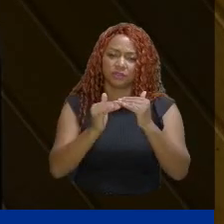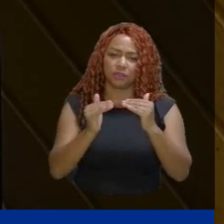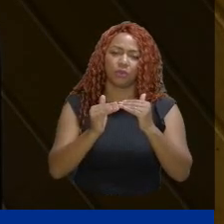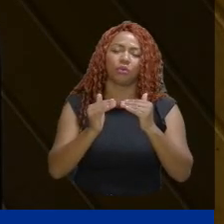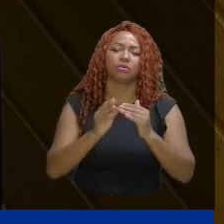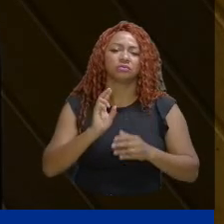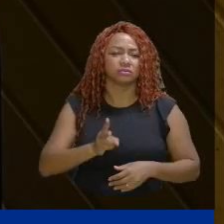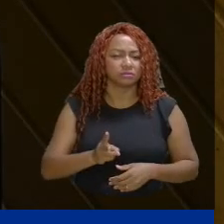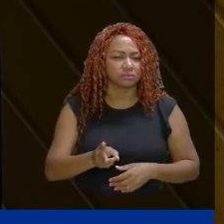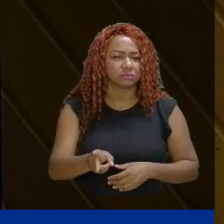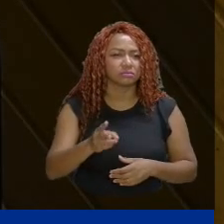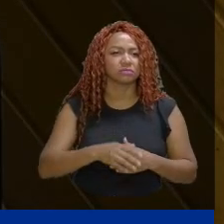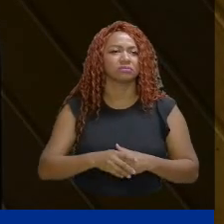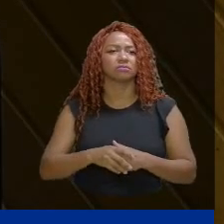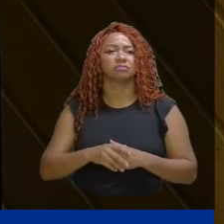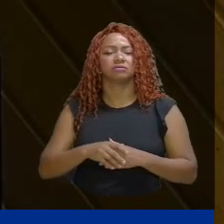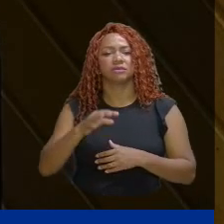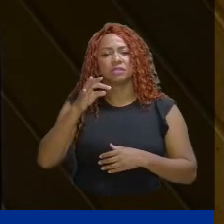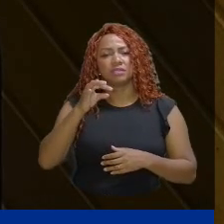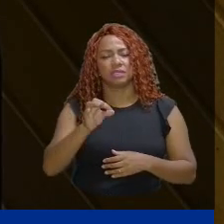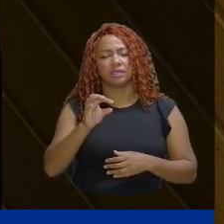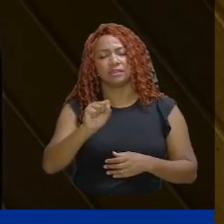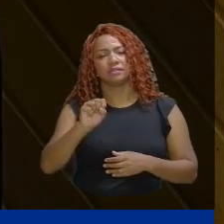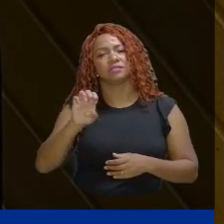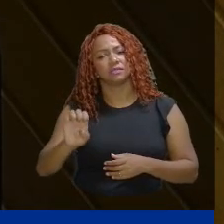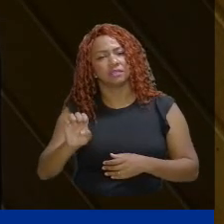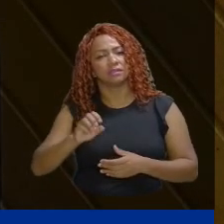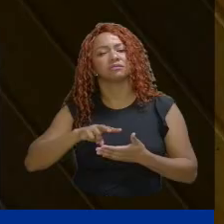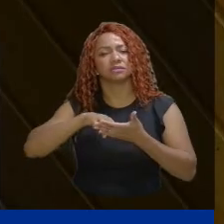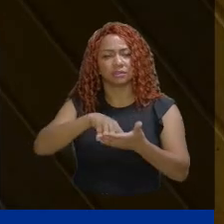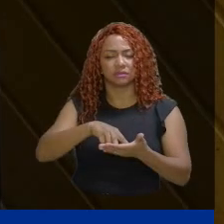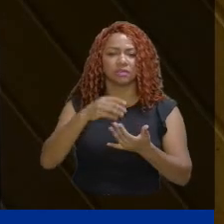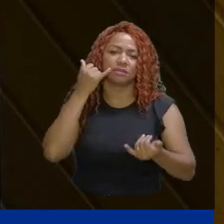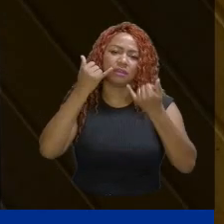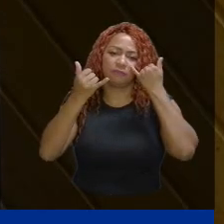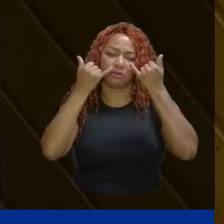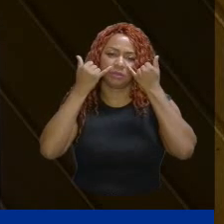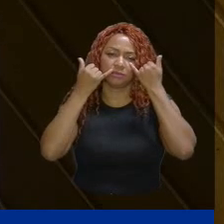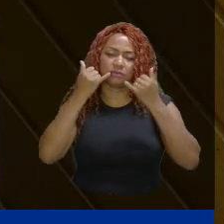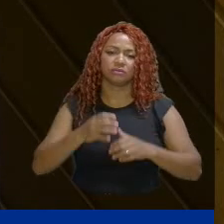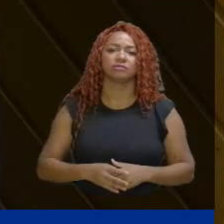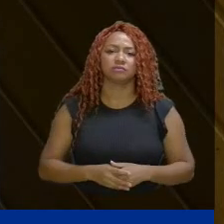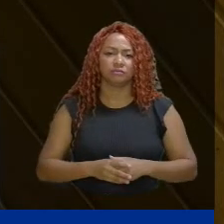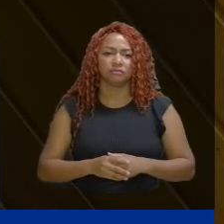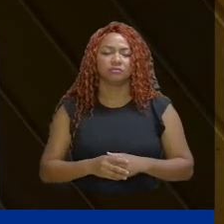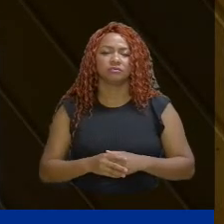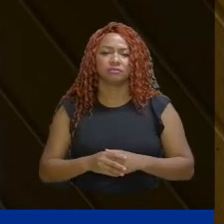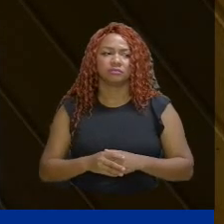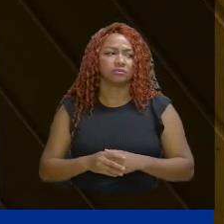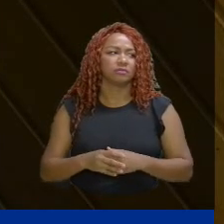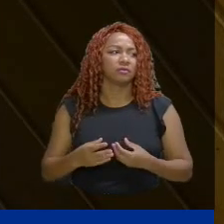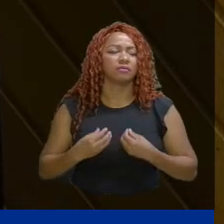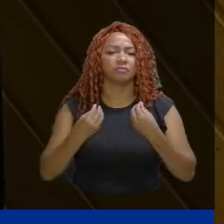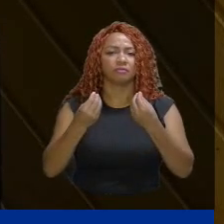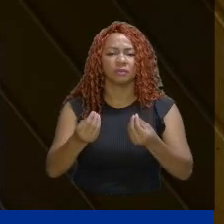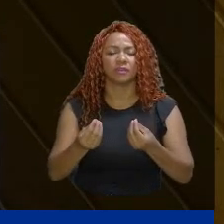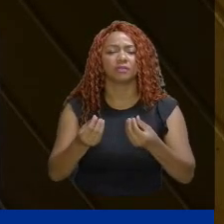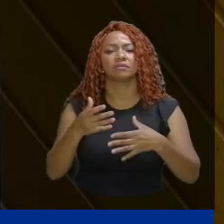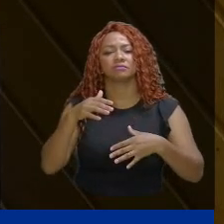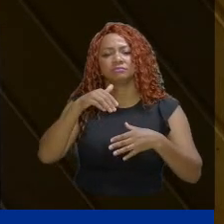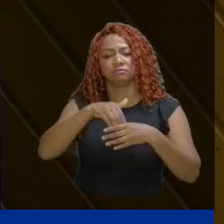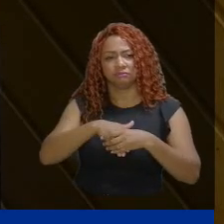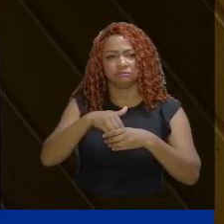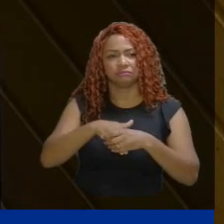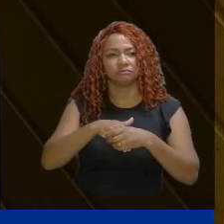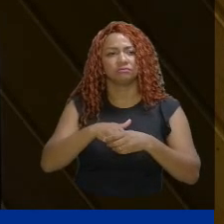cito precedentes do Tribunal Superior de Justiça que sustenta essa informação. Eu vou disponibilizar o voto